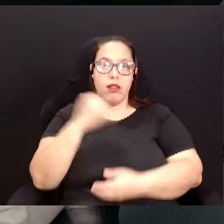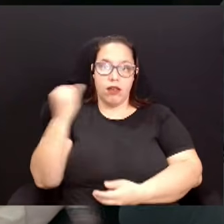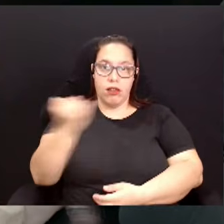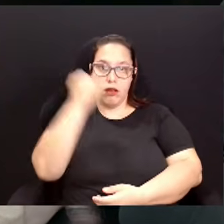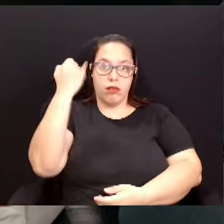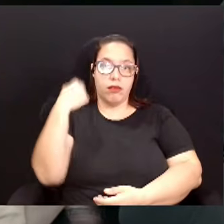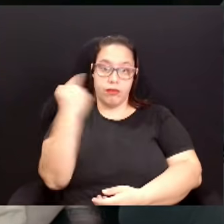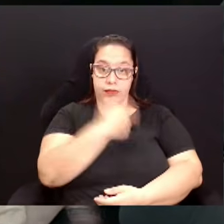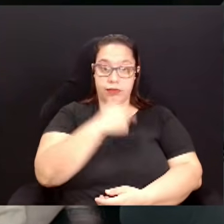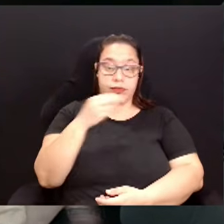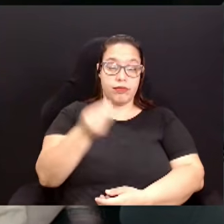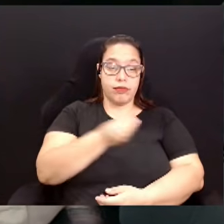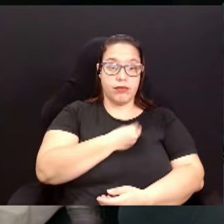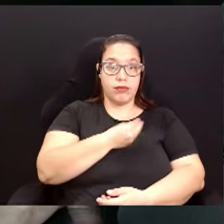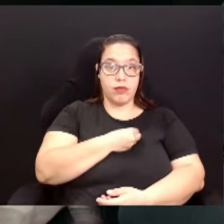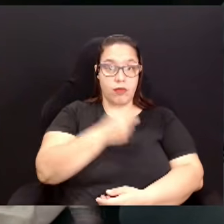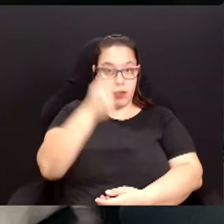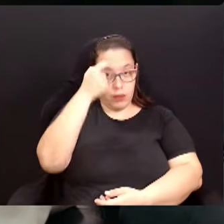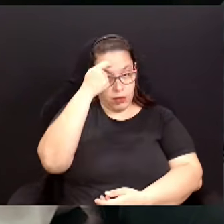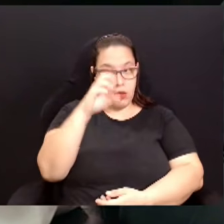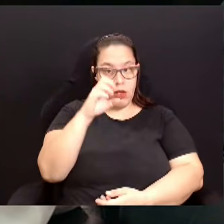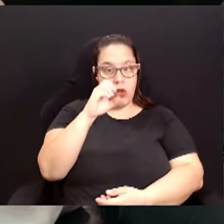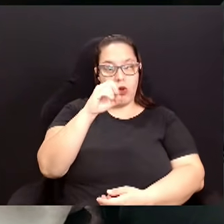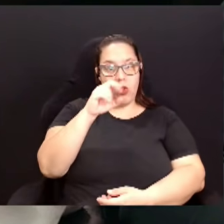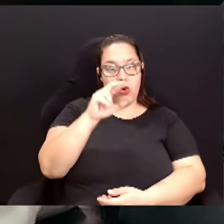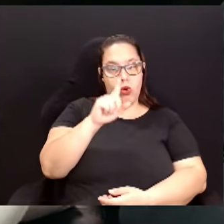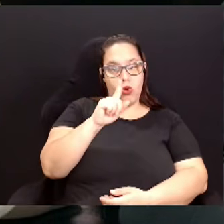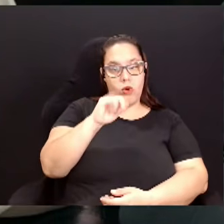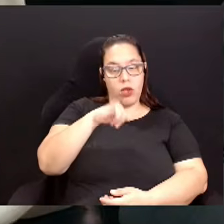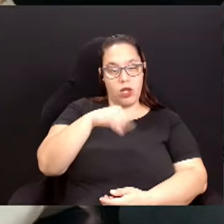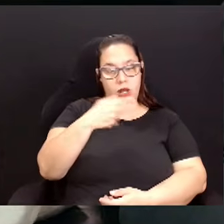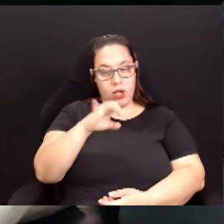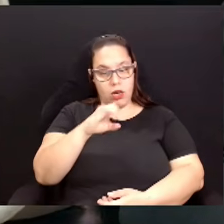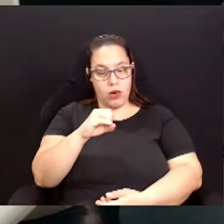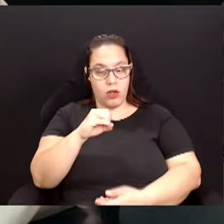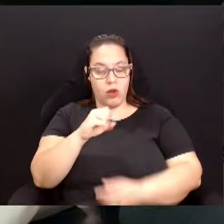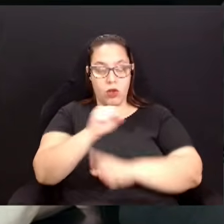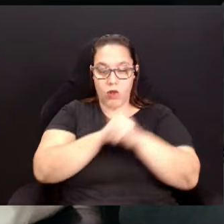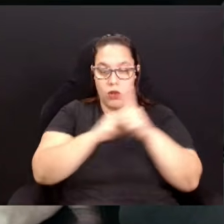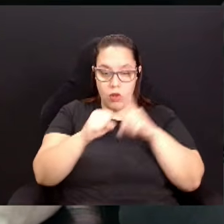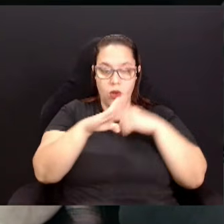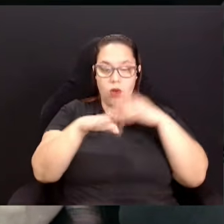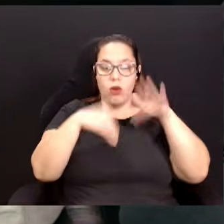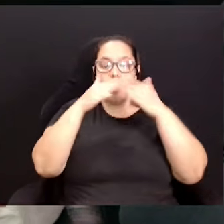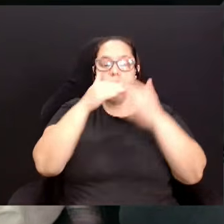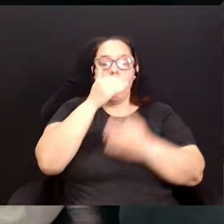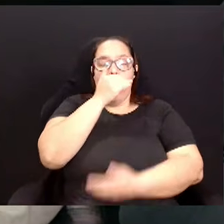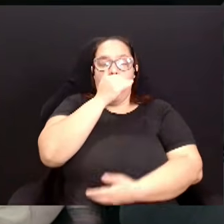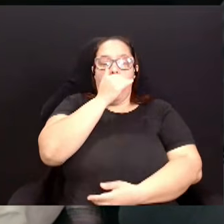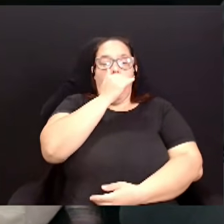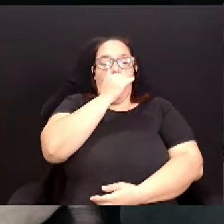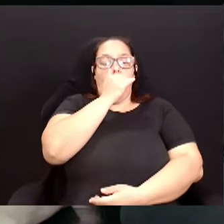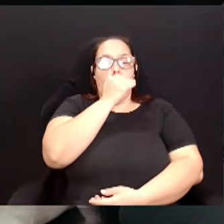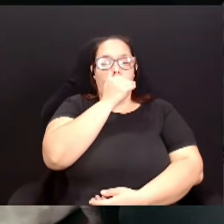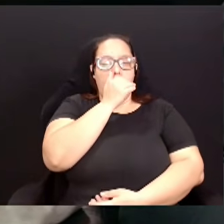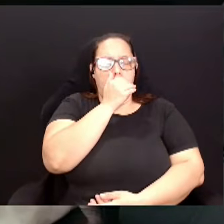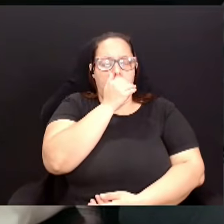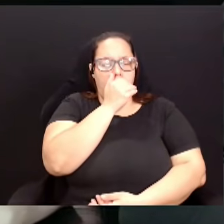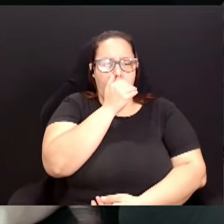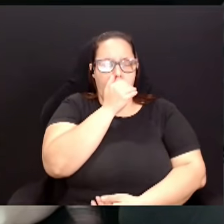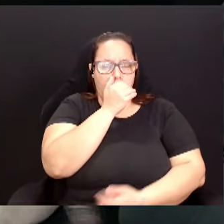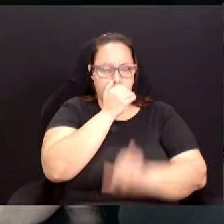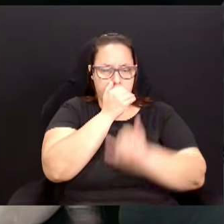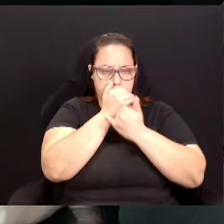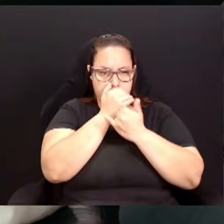a cognição social. Então na cognição social, desenvolvendo a cognição social, esse pensar social,